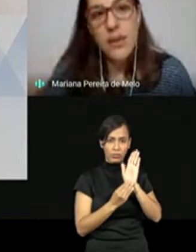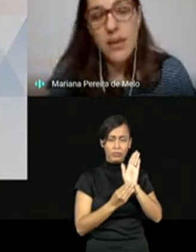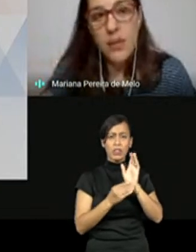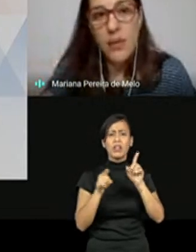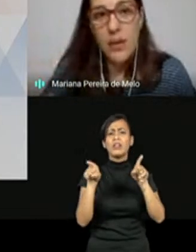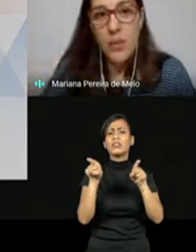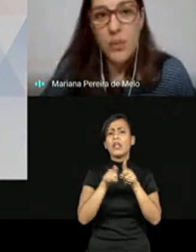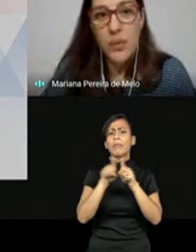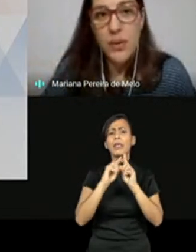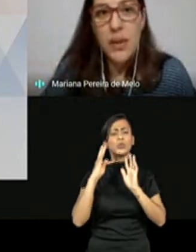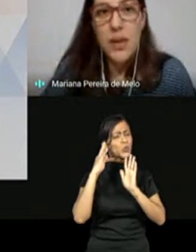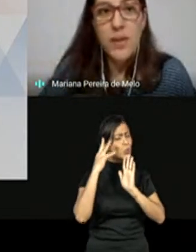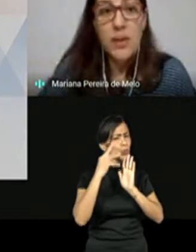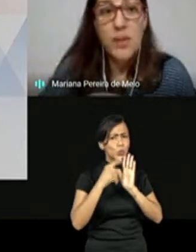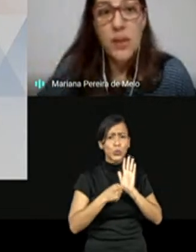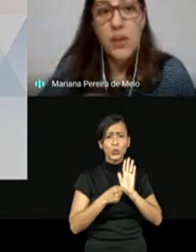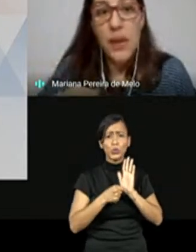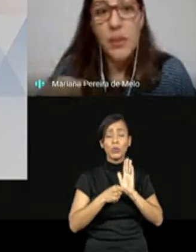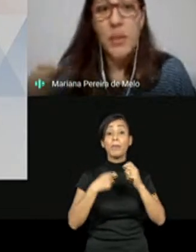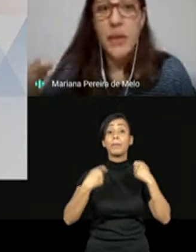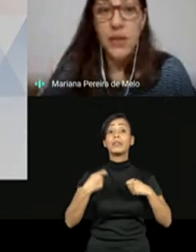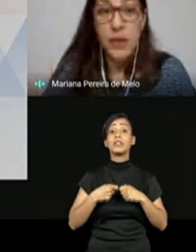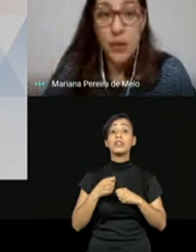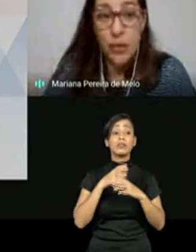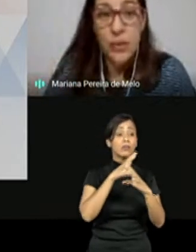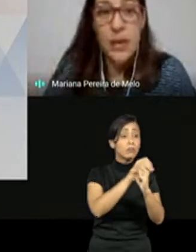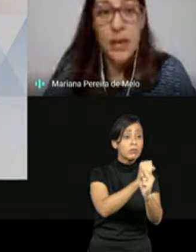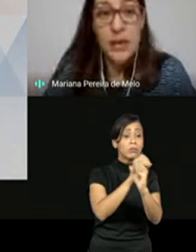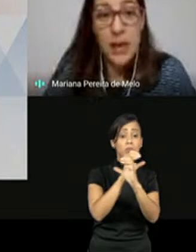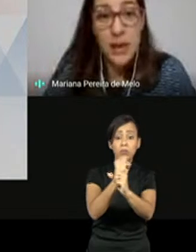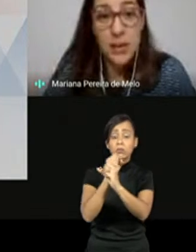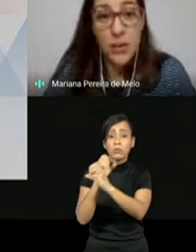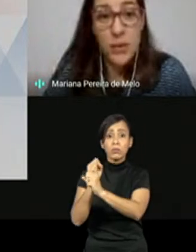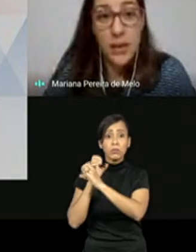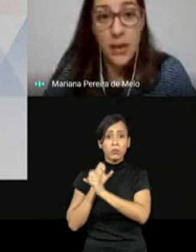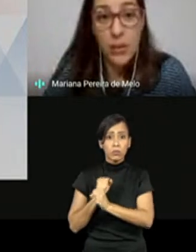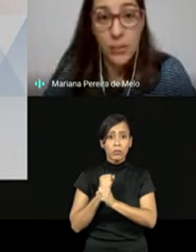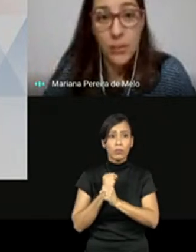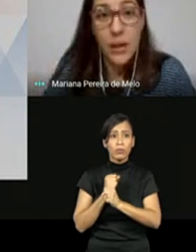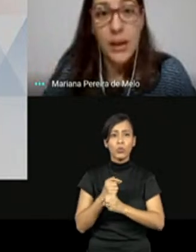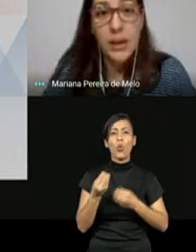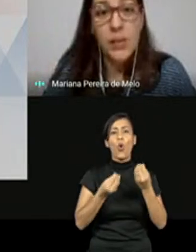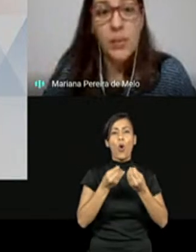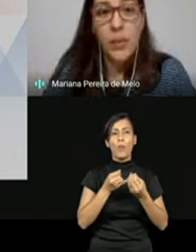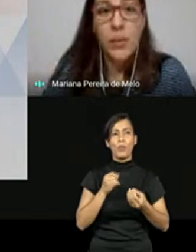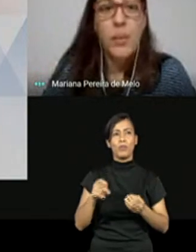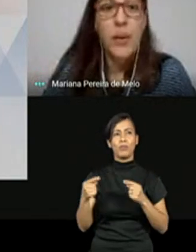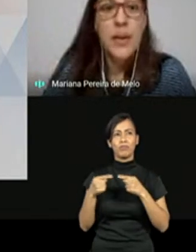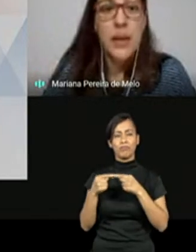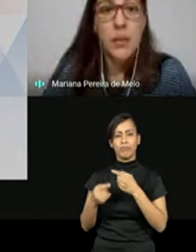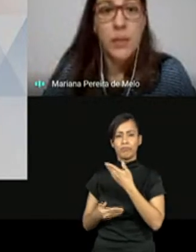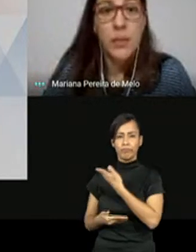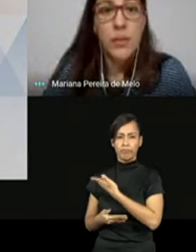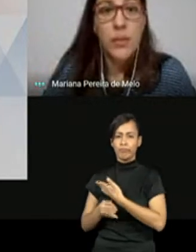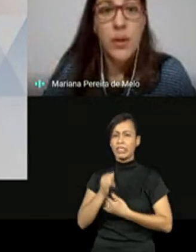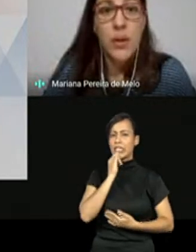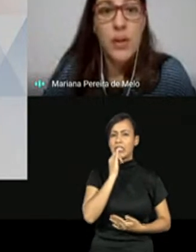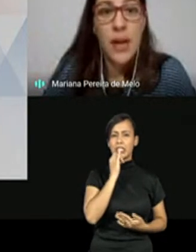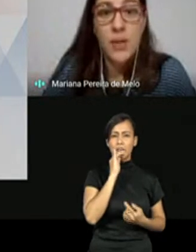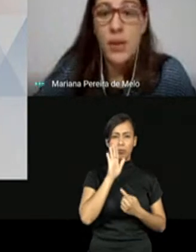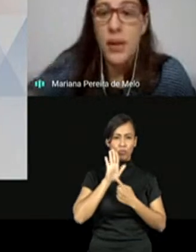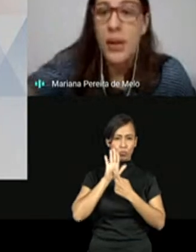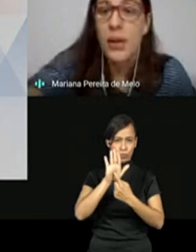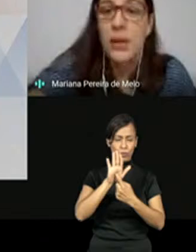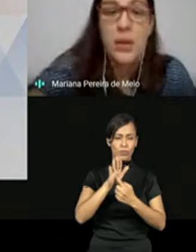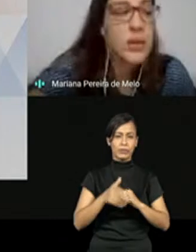todos esses resultados possíveis, quando você somar a probabilidade de todos eles, essa soma aqui é 1. Então, por exemplo, no nosso